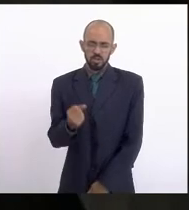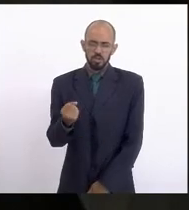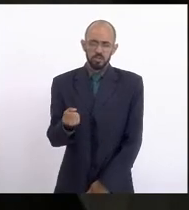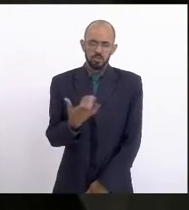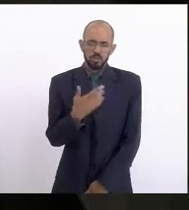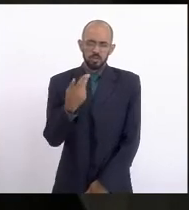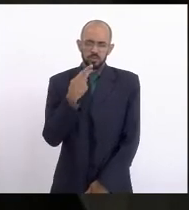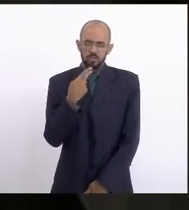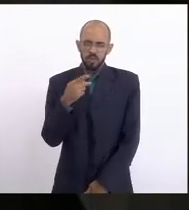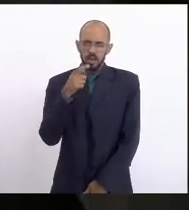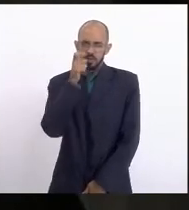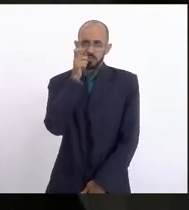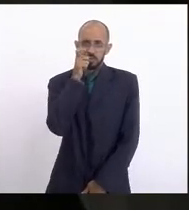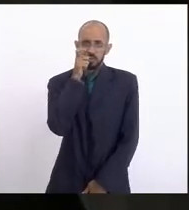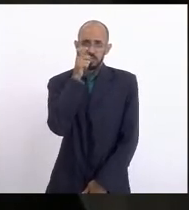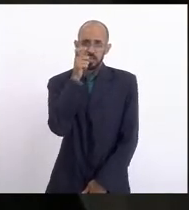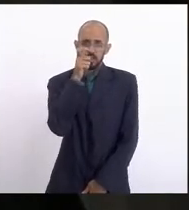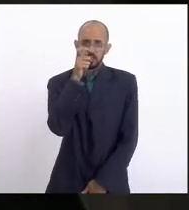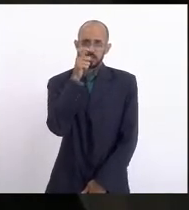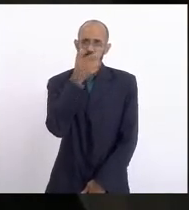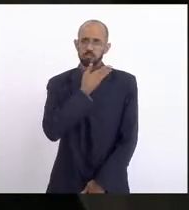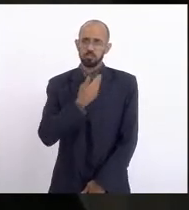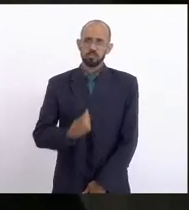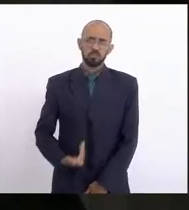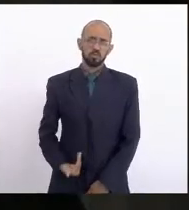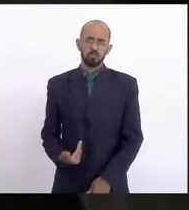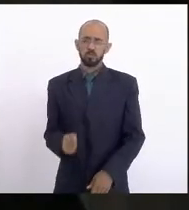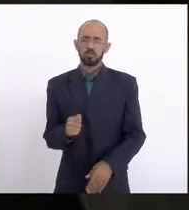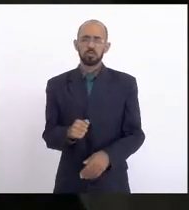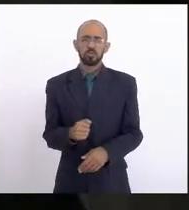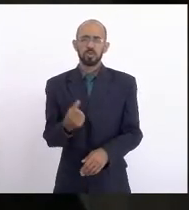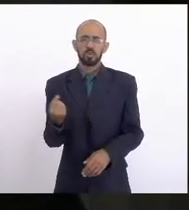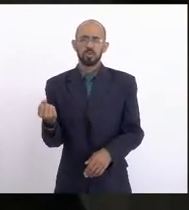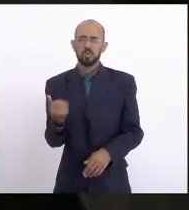do interesse público e quando se trata